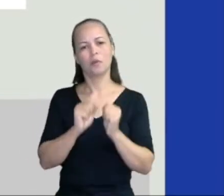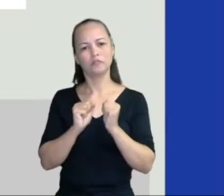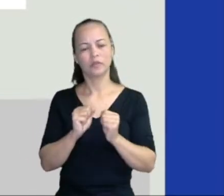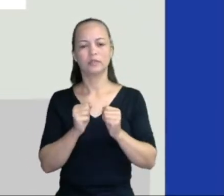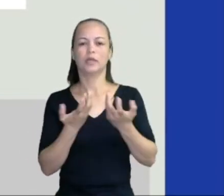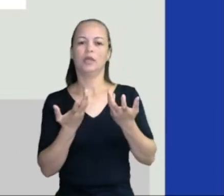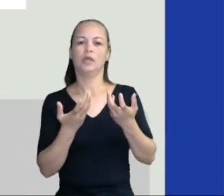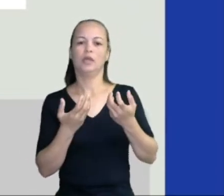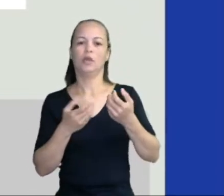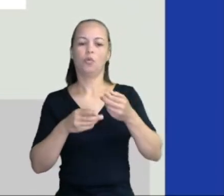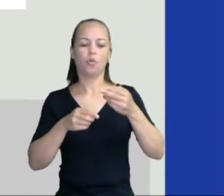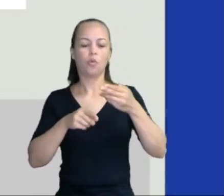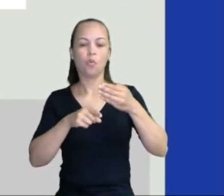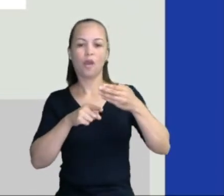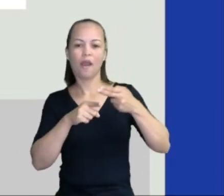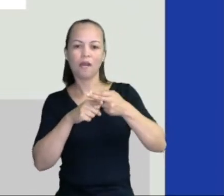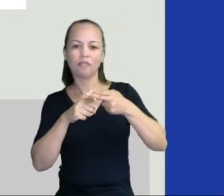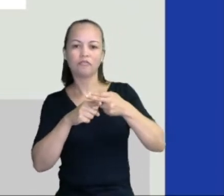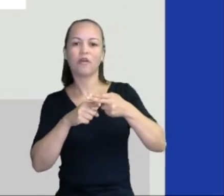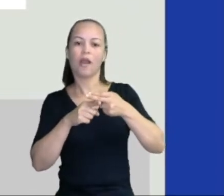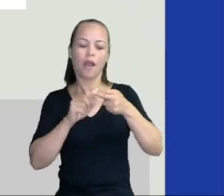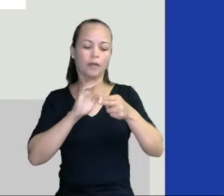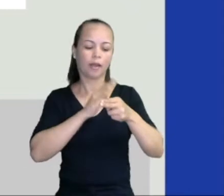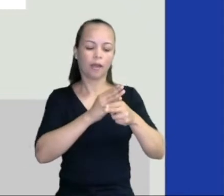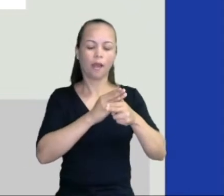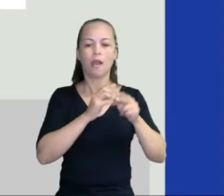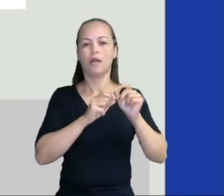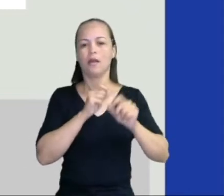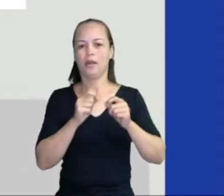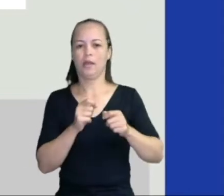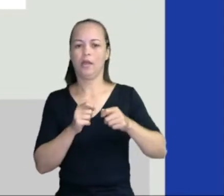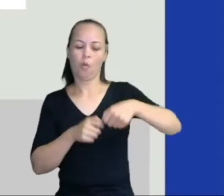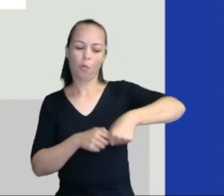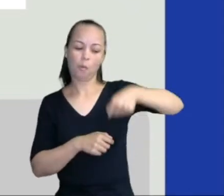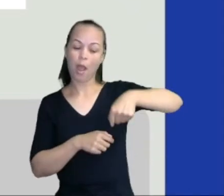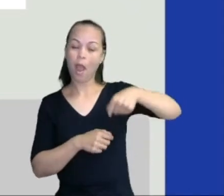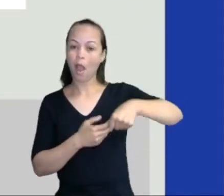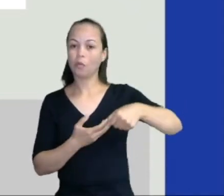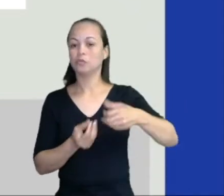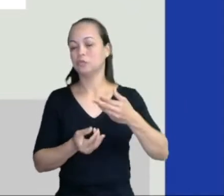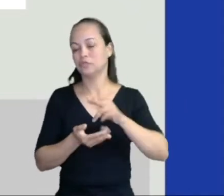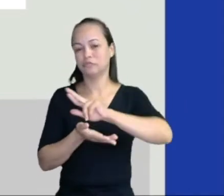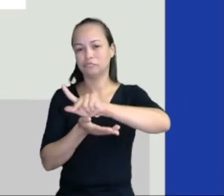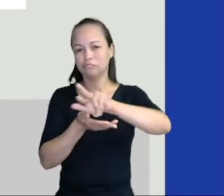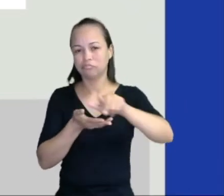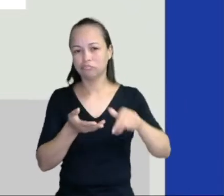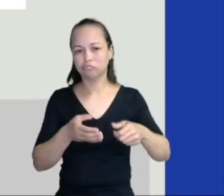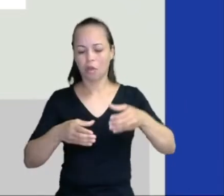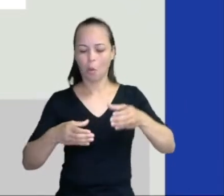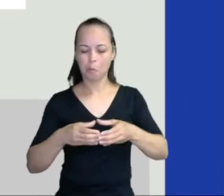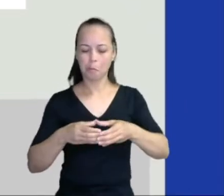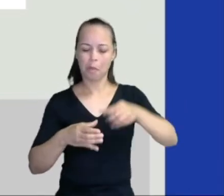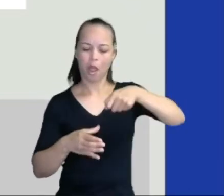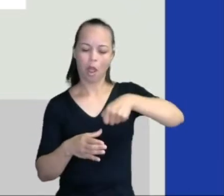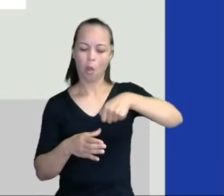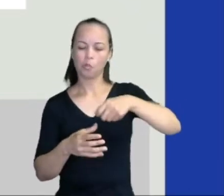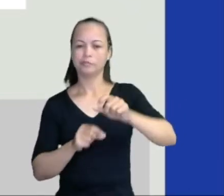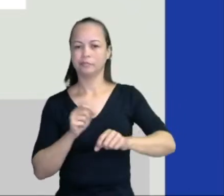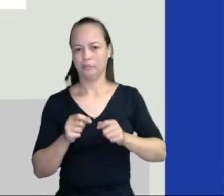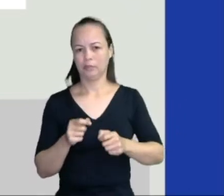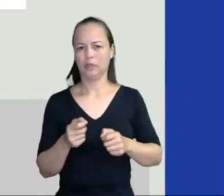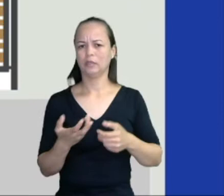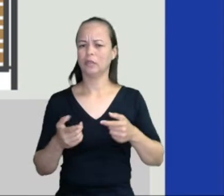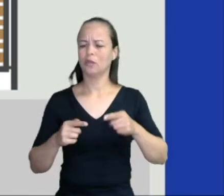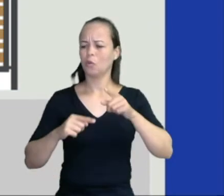o cabo da faca, posso fazer um balde de plástico, tá bom? E também podemos dizer que há diferentes materiais para um